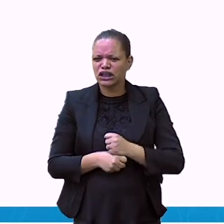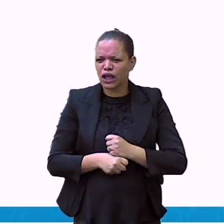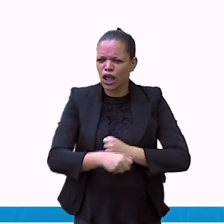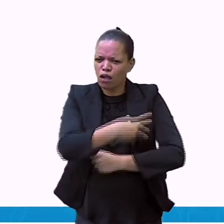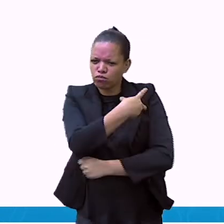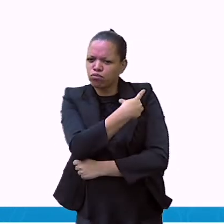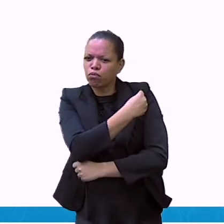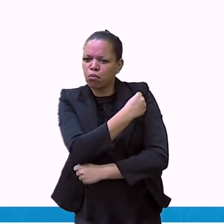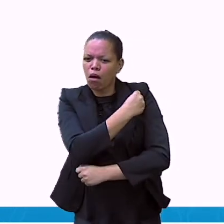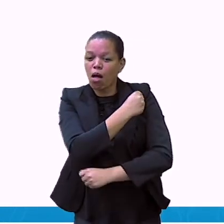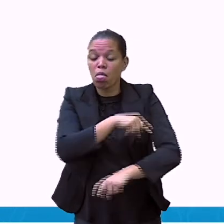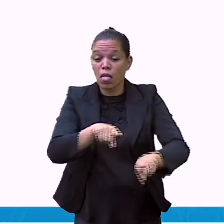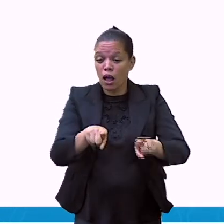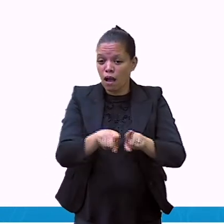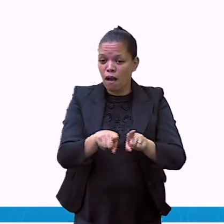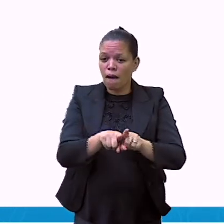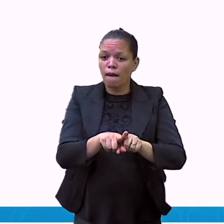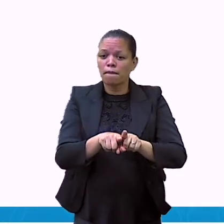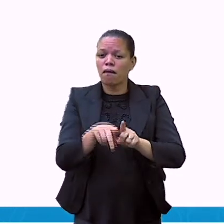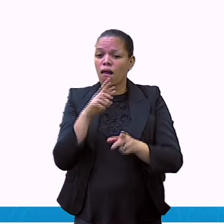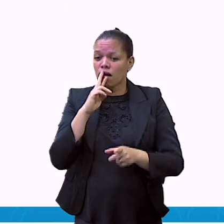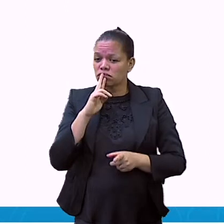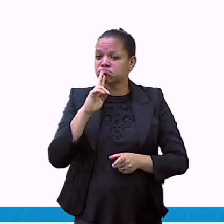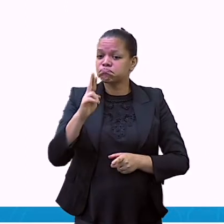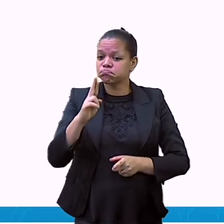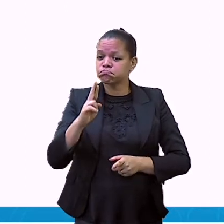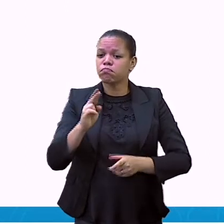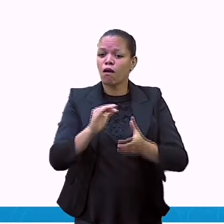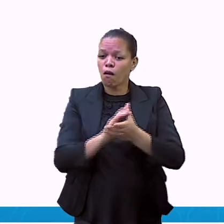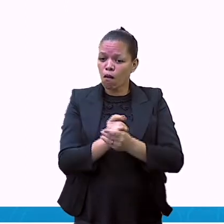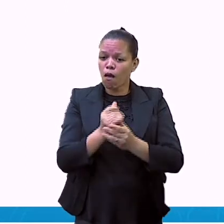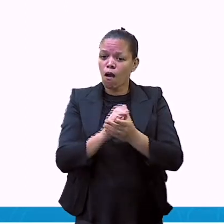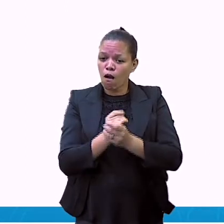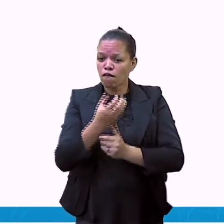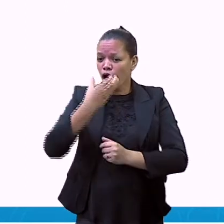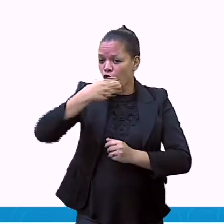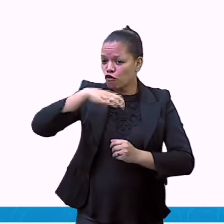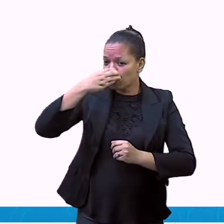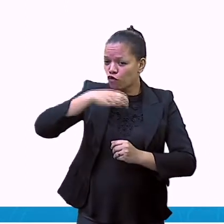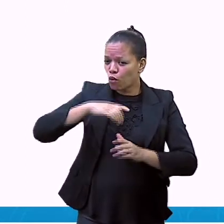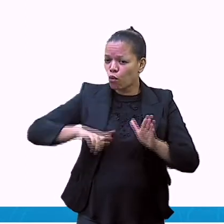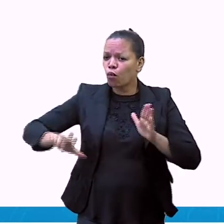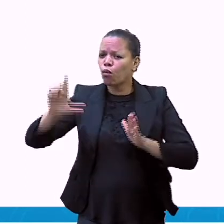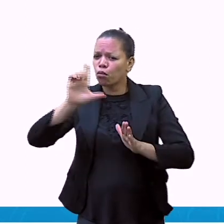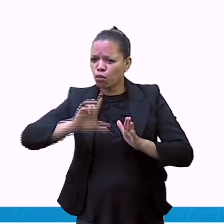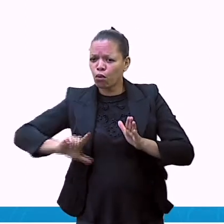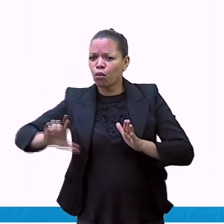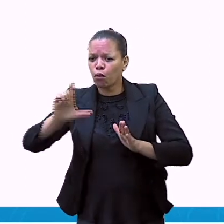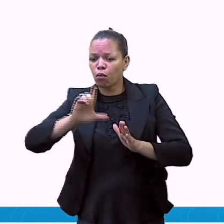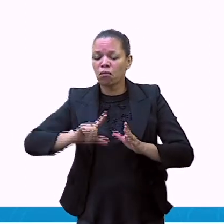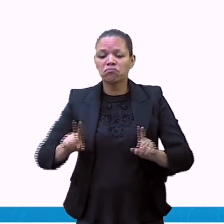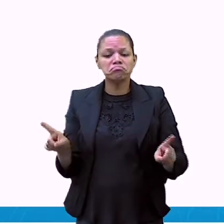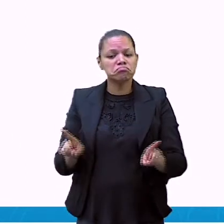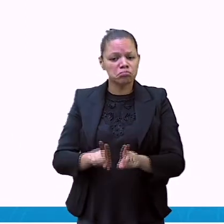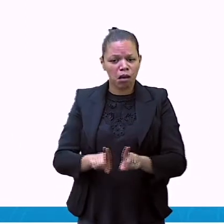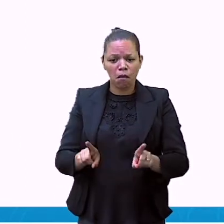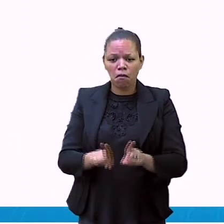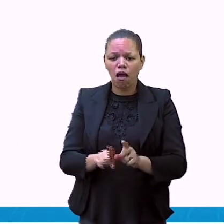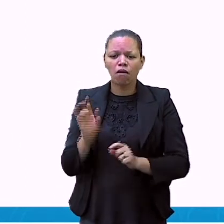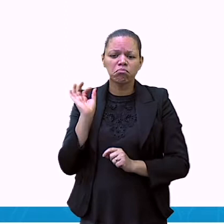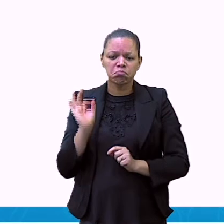bem as frutas e legumes antes de consumi-lo é uma atitude correta e